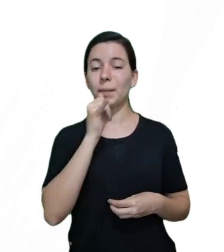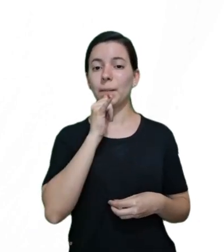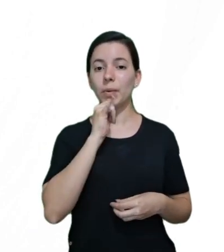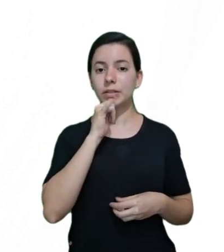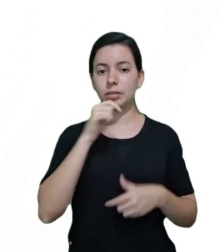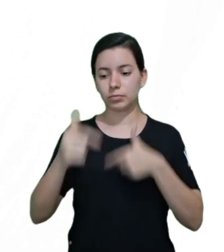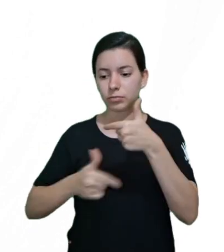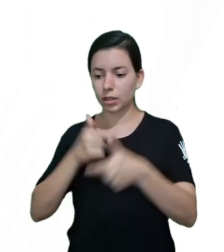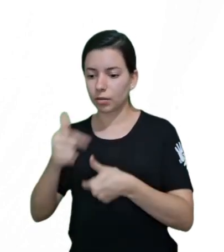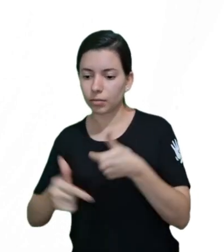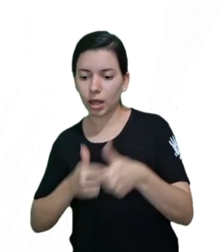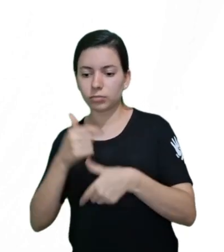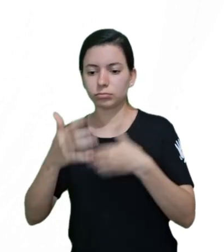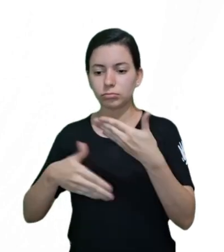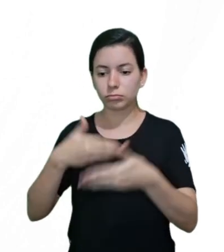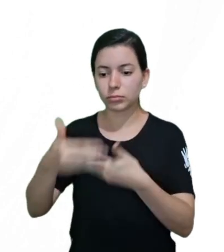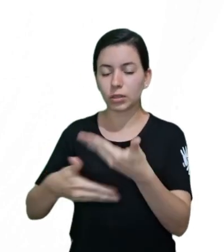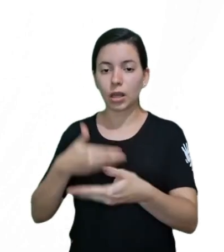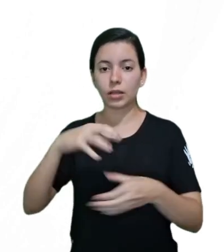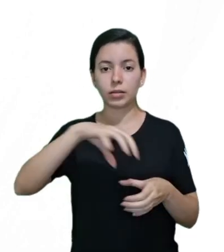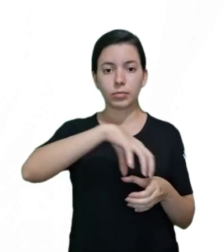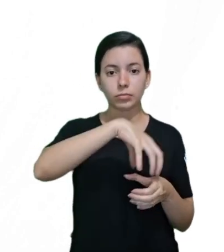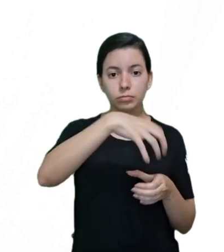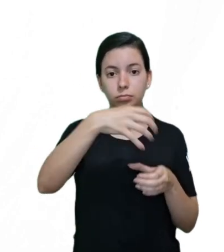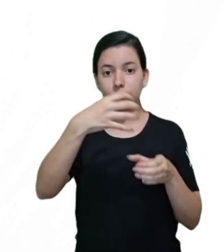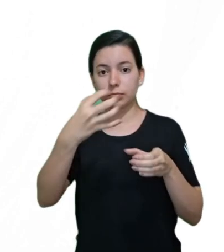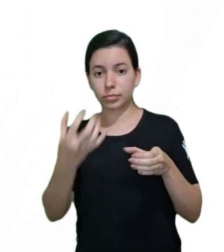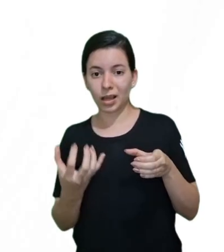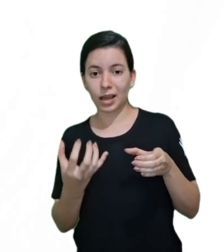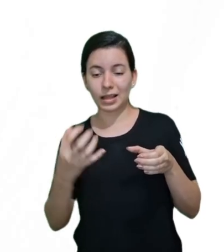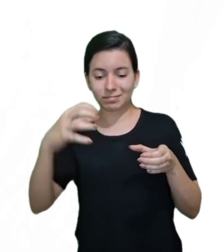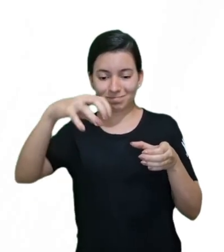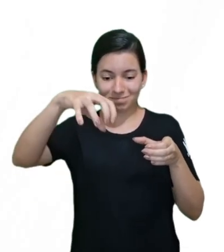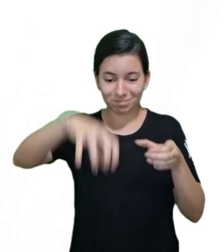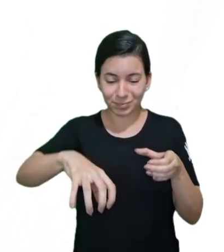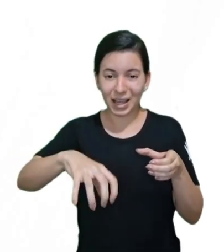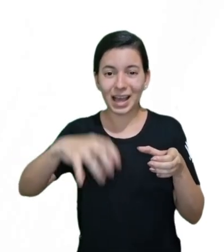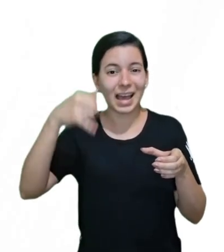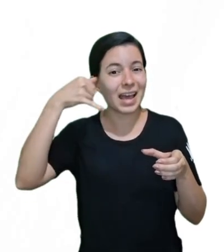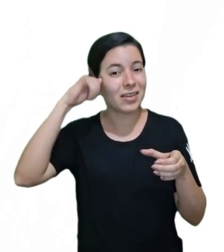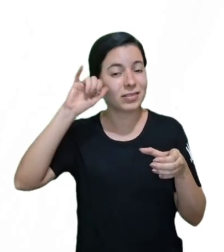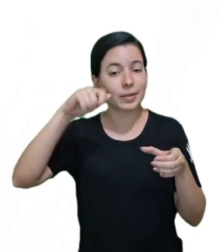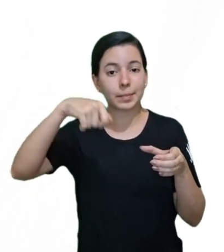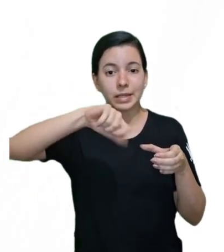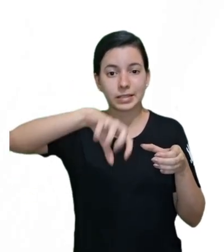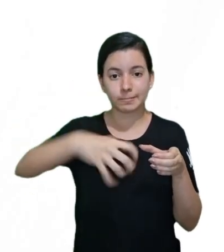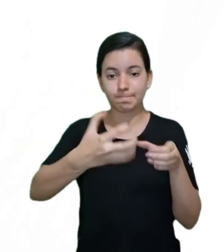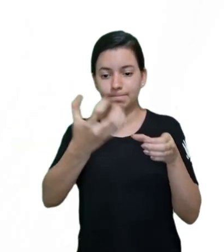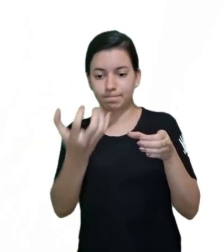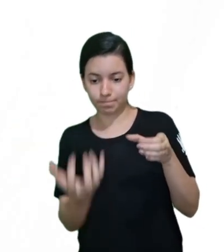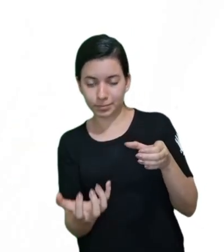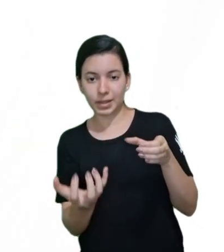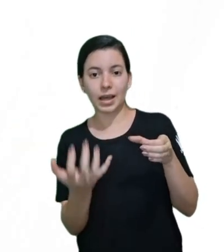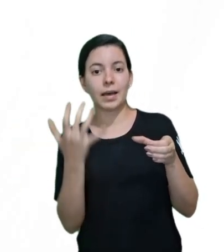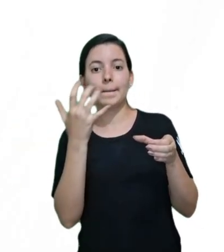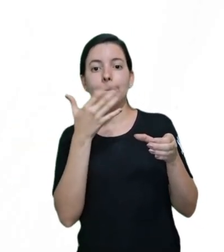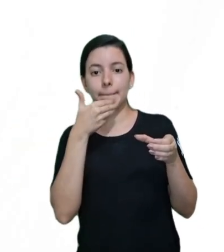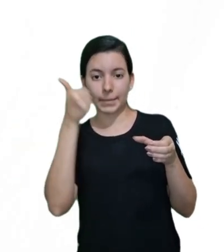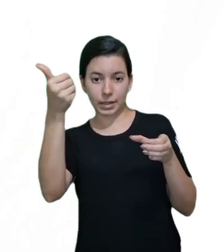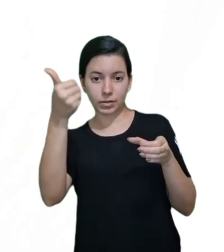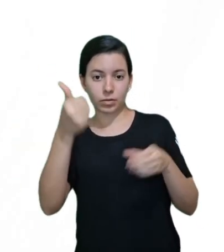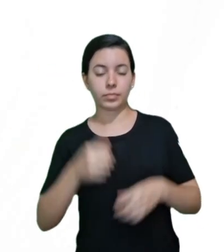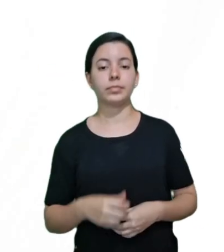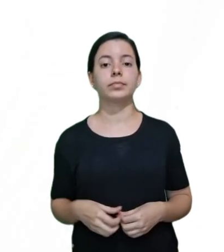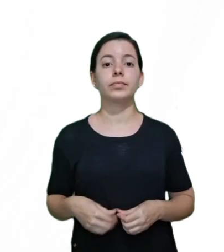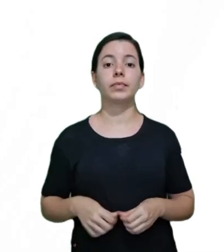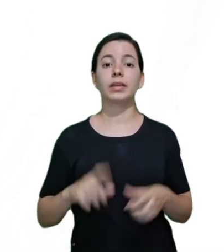remover uma tampa ou cobertura e precisar colocá-la sobre a superfície de trabalho, coloque a tampa com a abertura voltada para baixo. Utilize